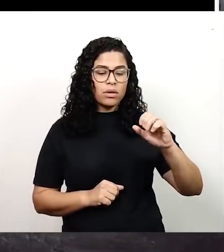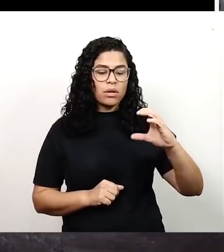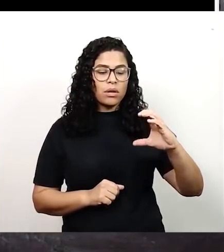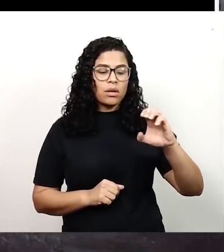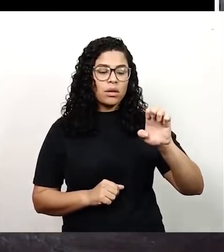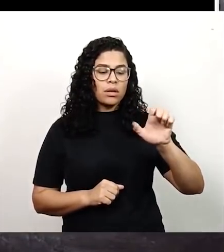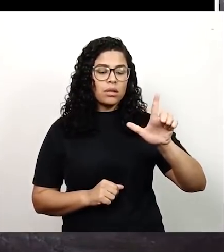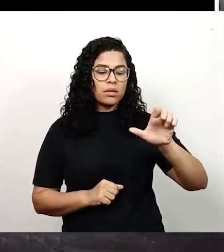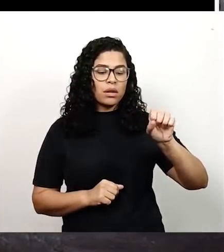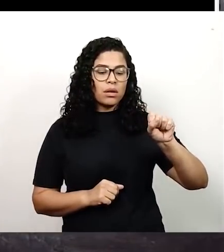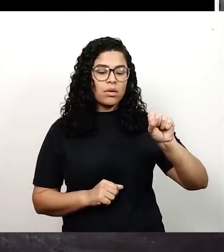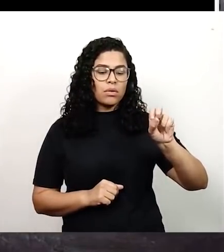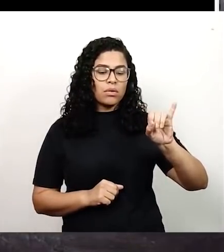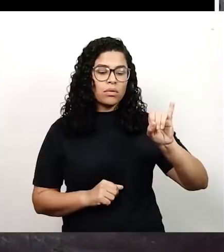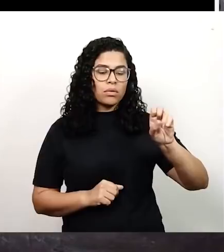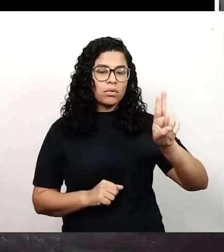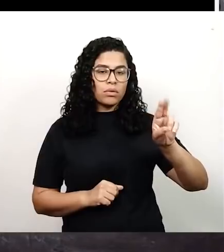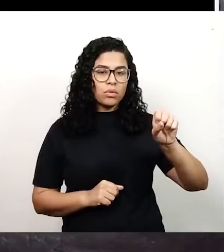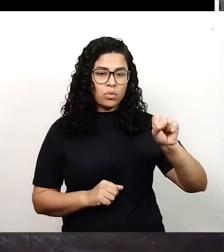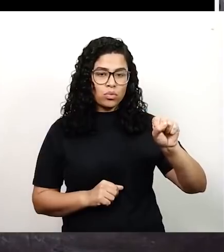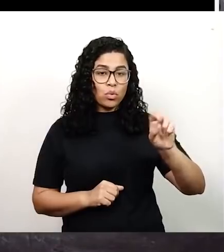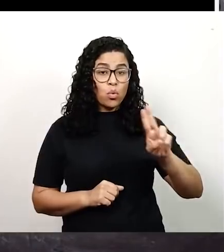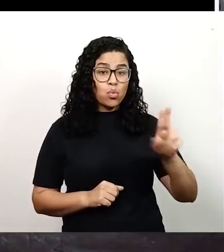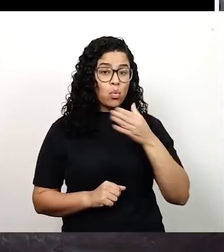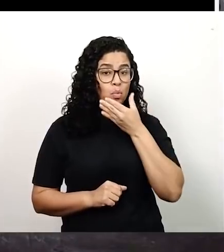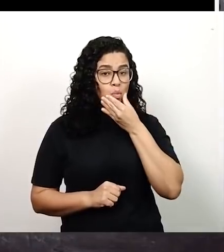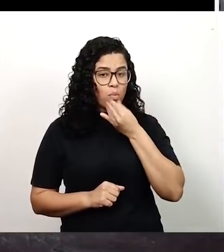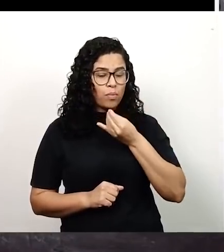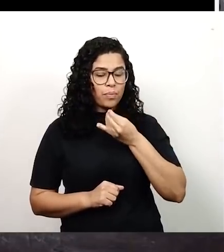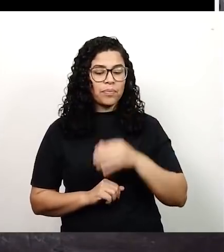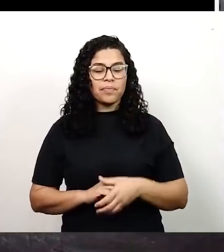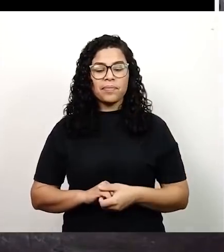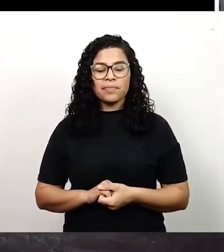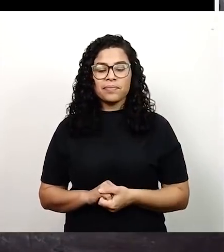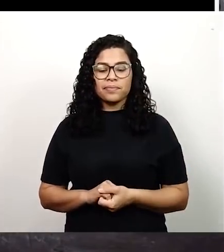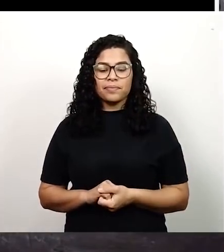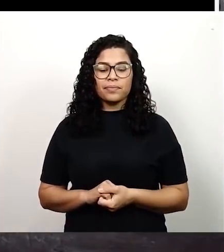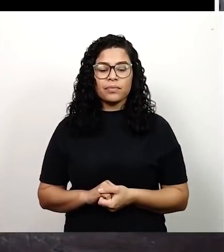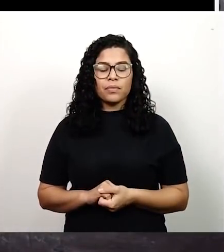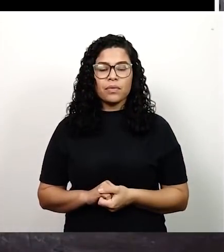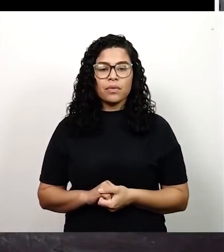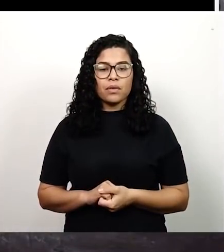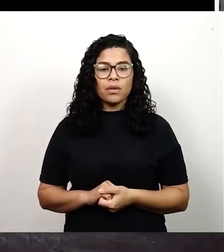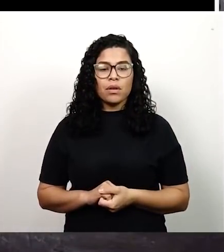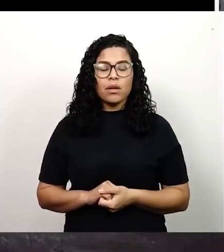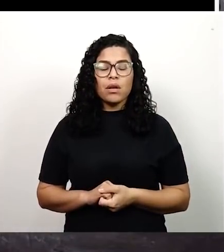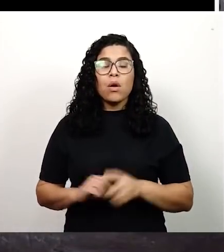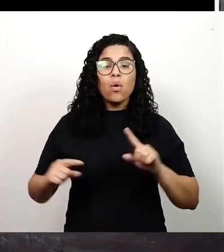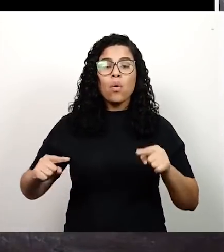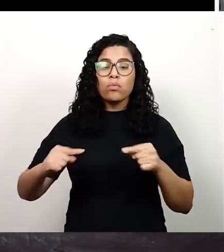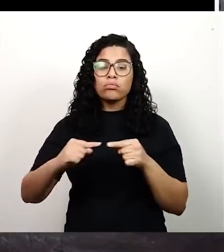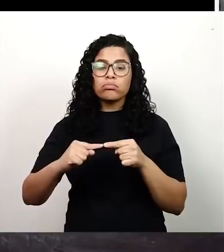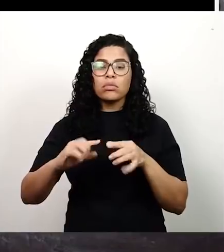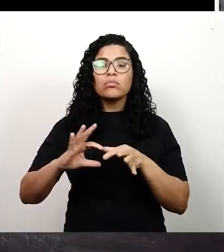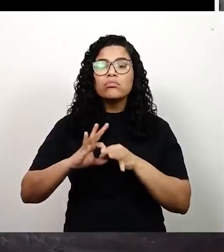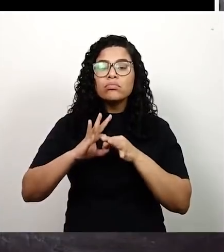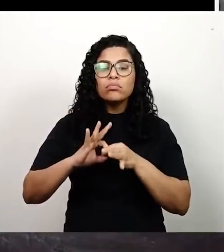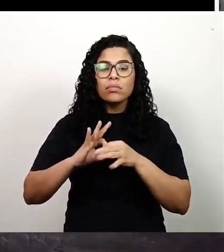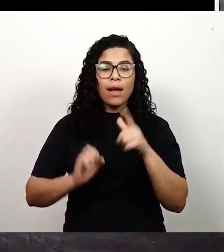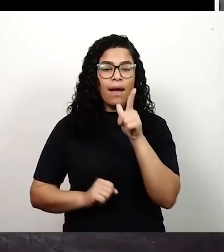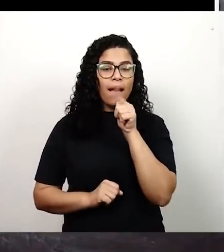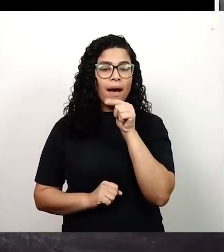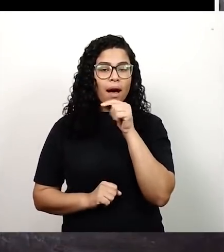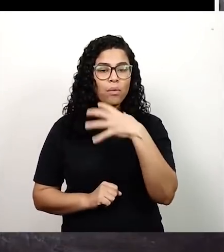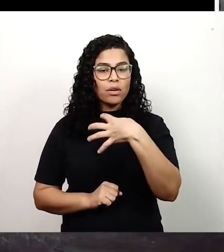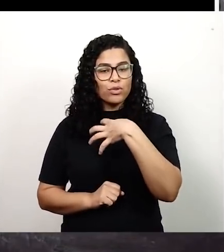mede temperatura está relacionada com o comportamento da água. A